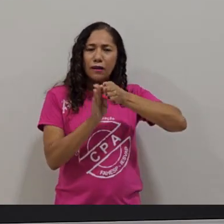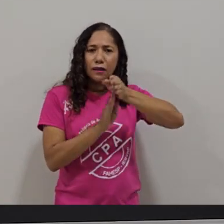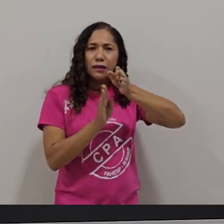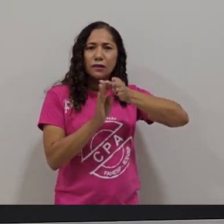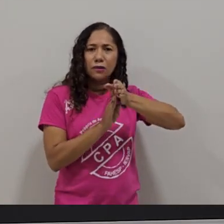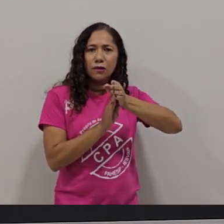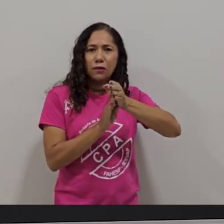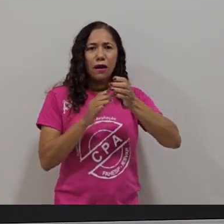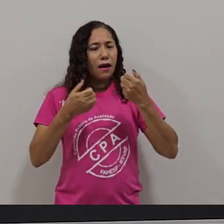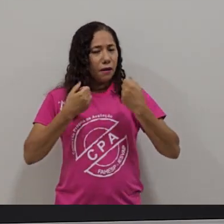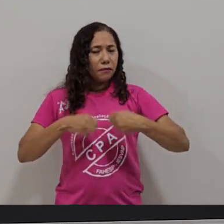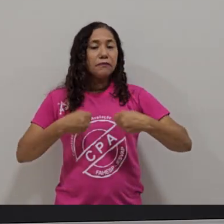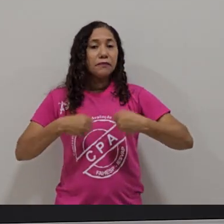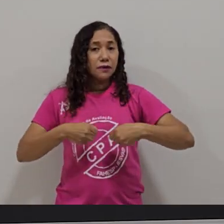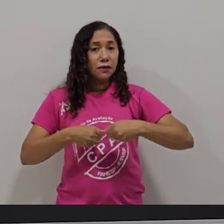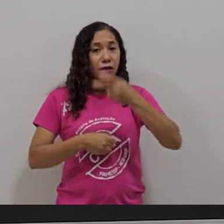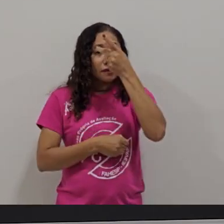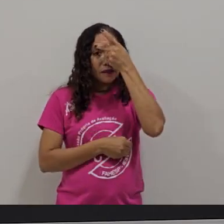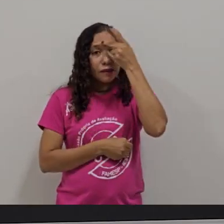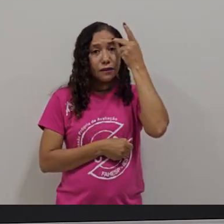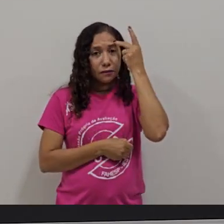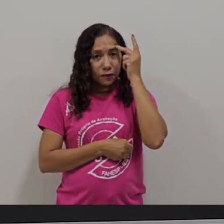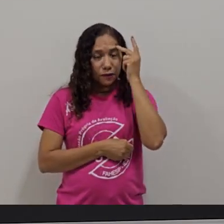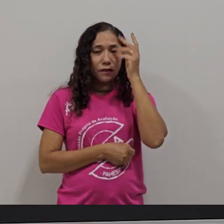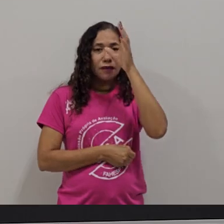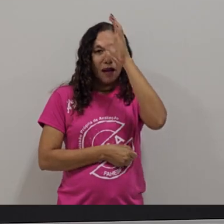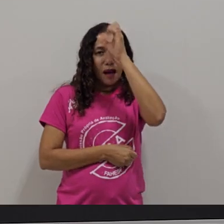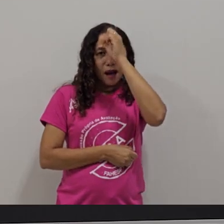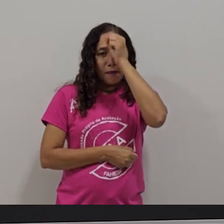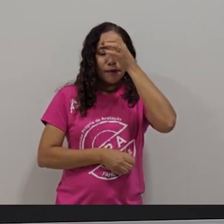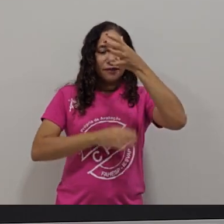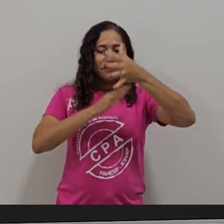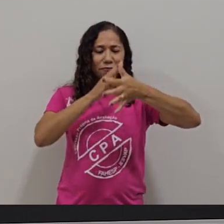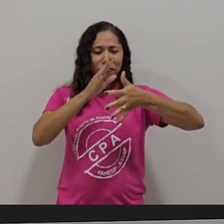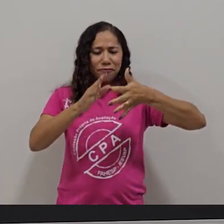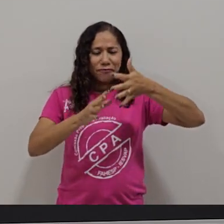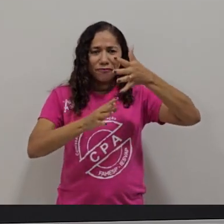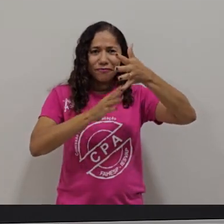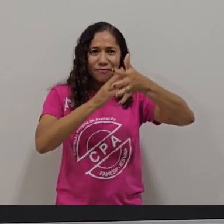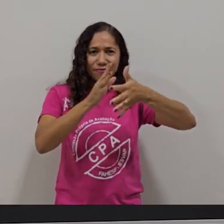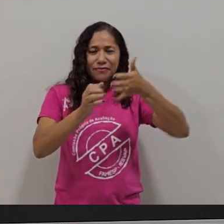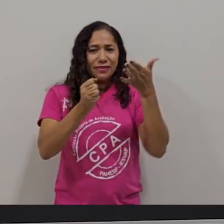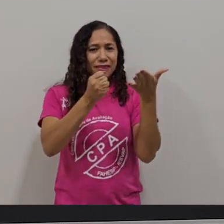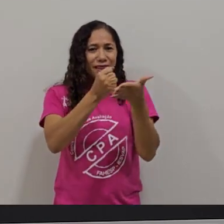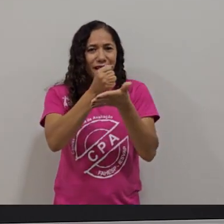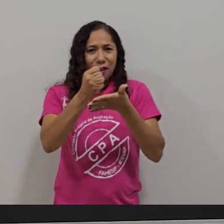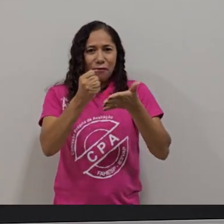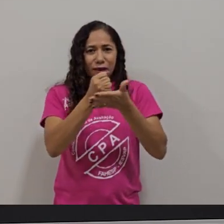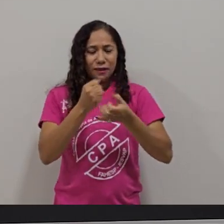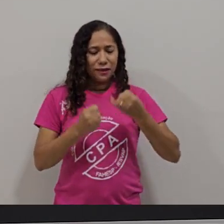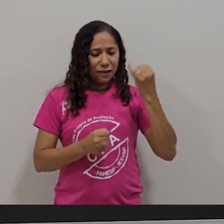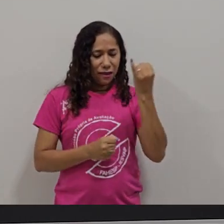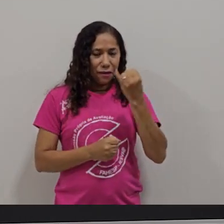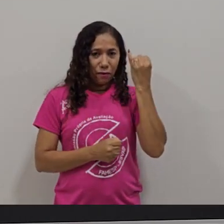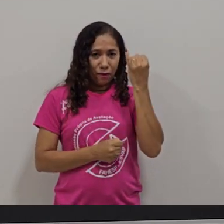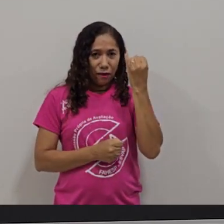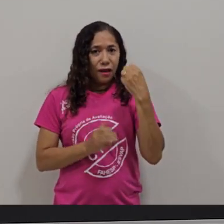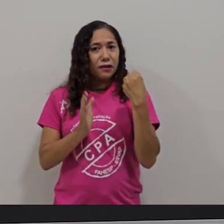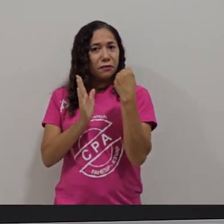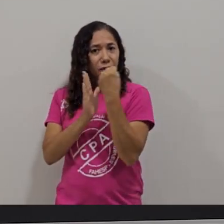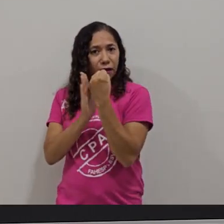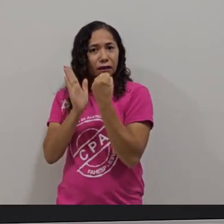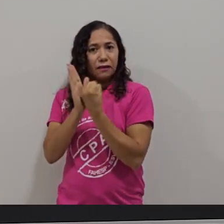de fazer com que as pessoas aprendam o mínimo dessa língua tão importante que é a língua oficial do